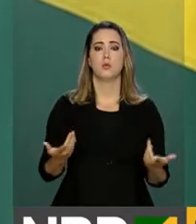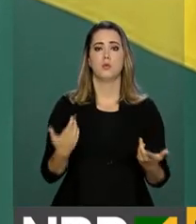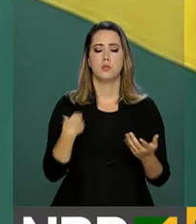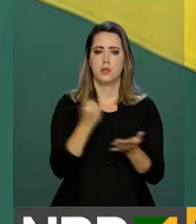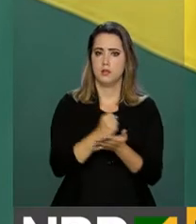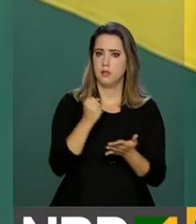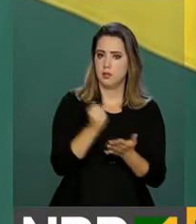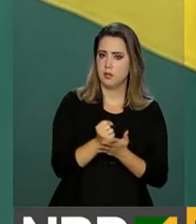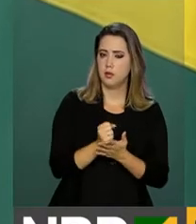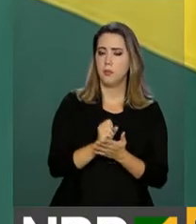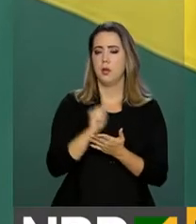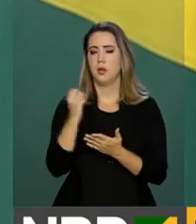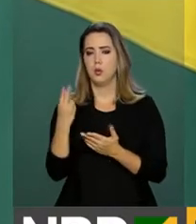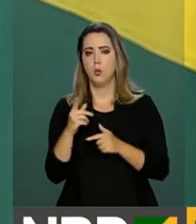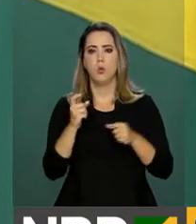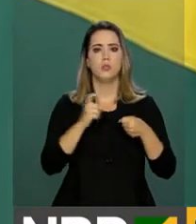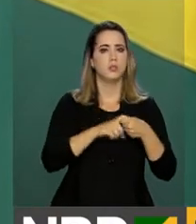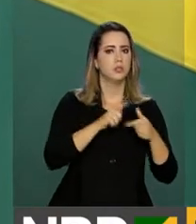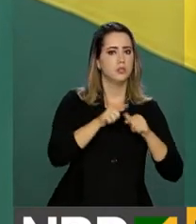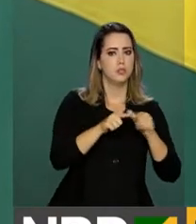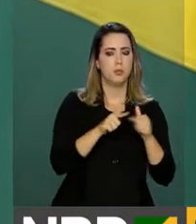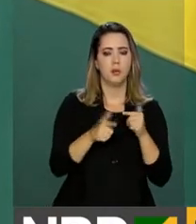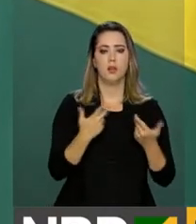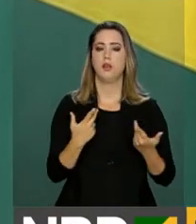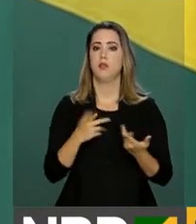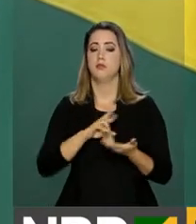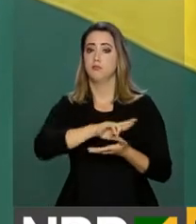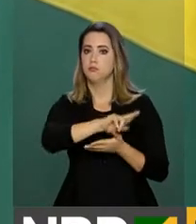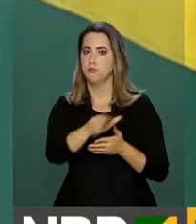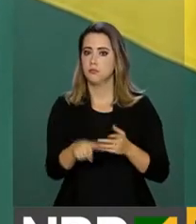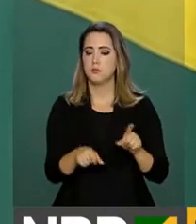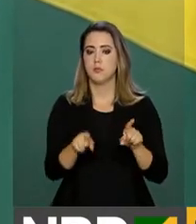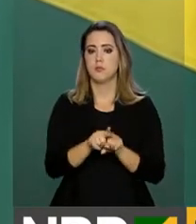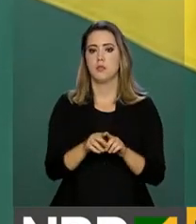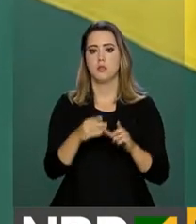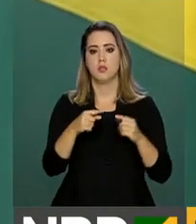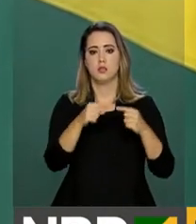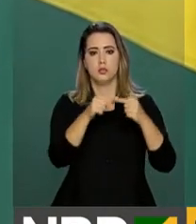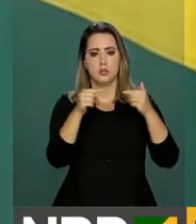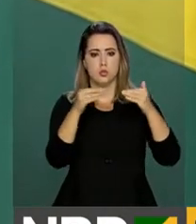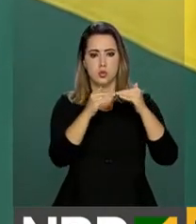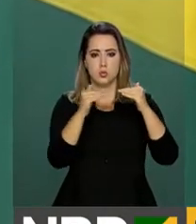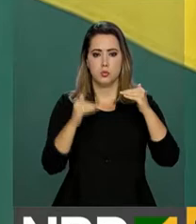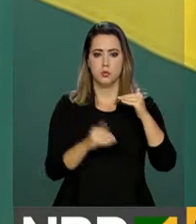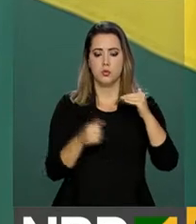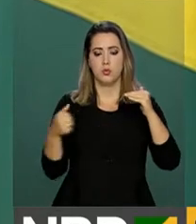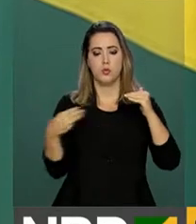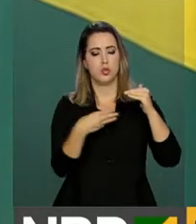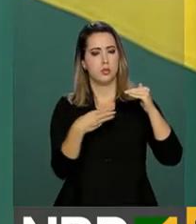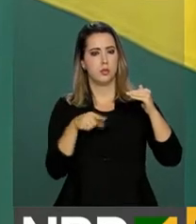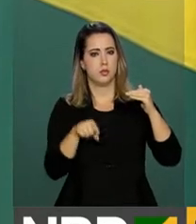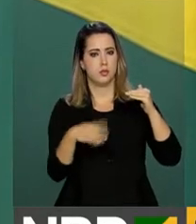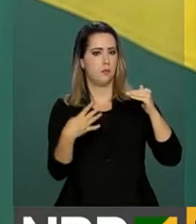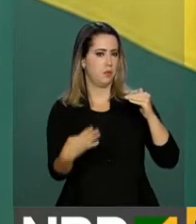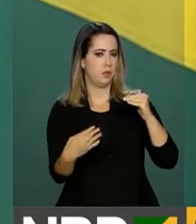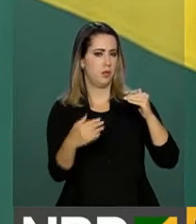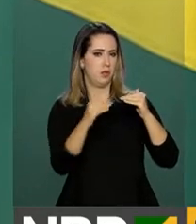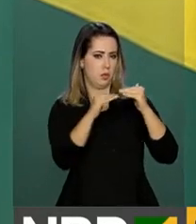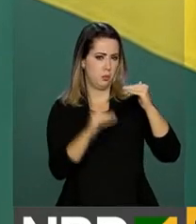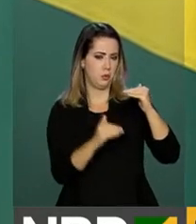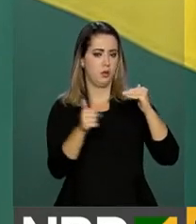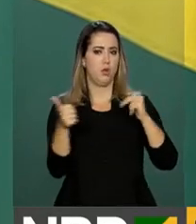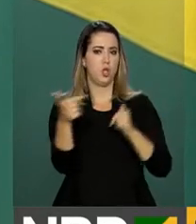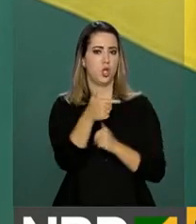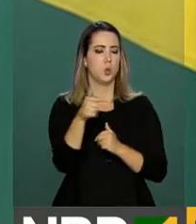aqueles que retomarão a atividade de modo que caiu o índice 13.4 mais ou menos pra 12.4 coisa